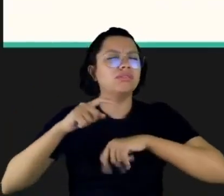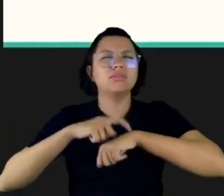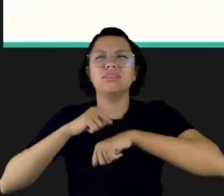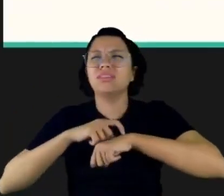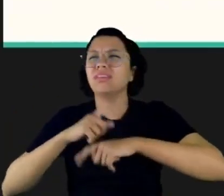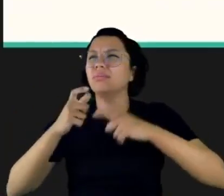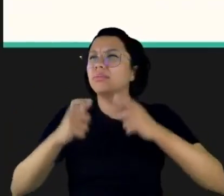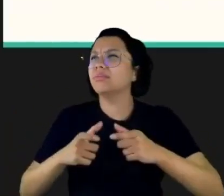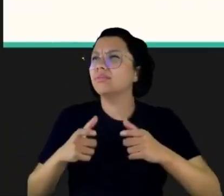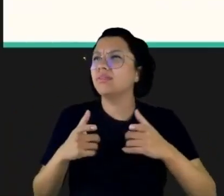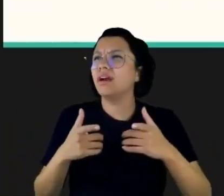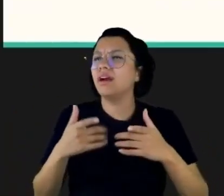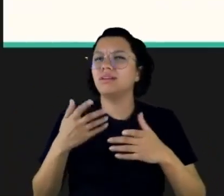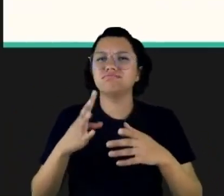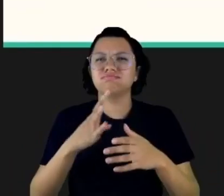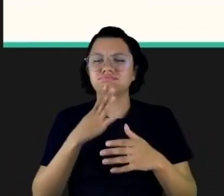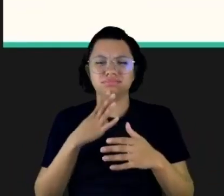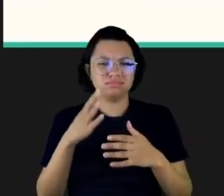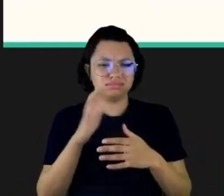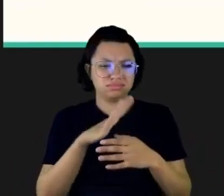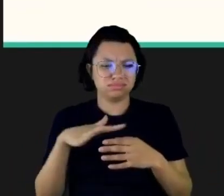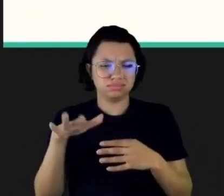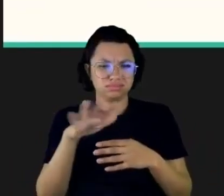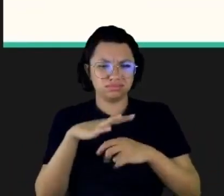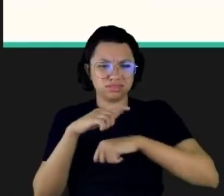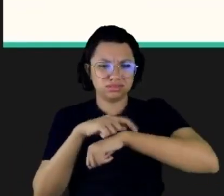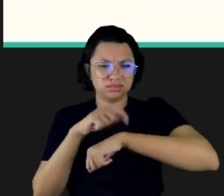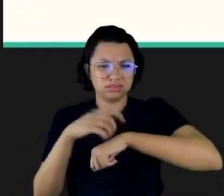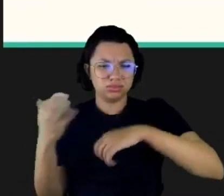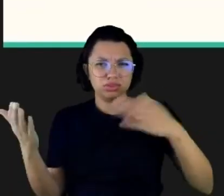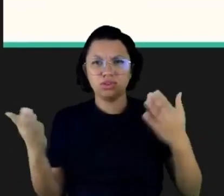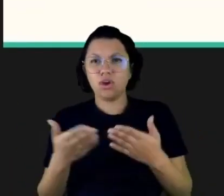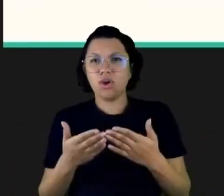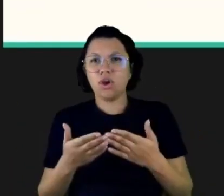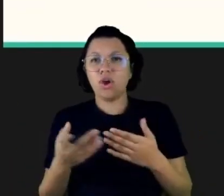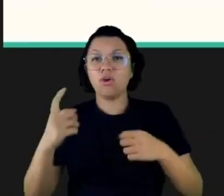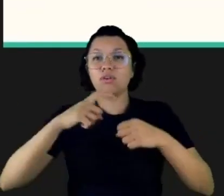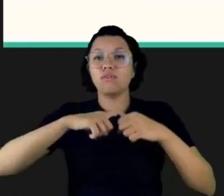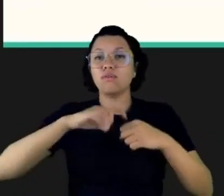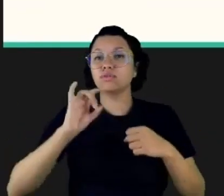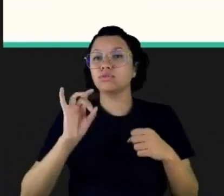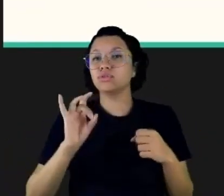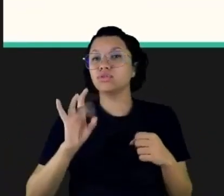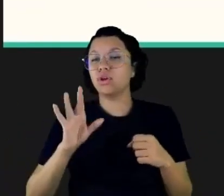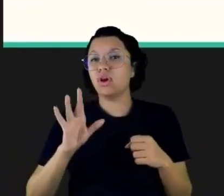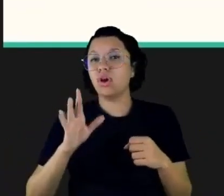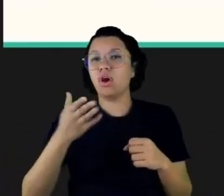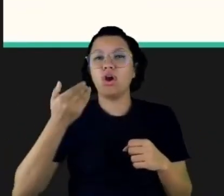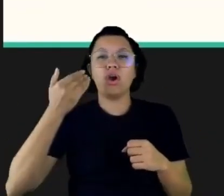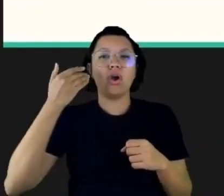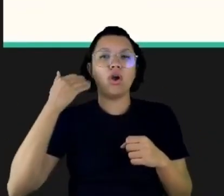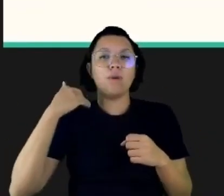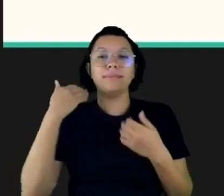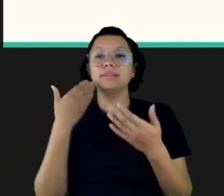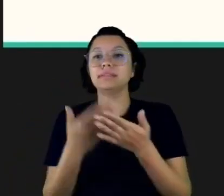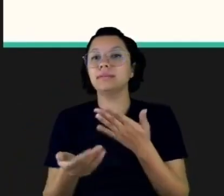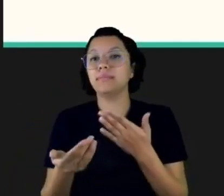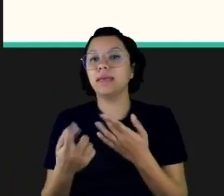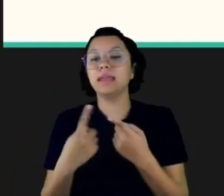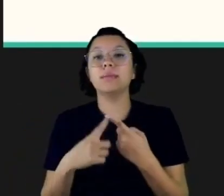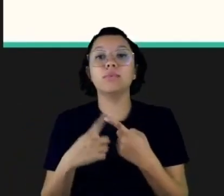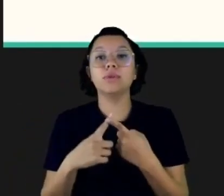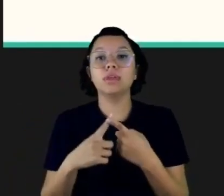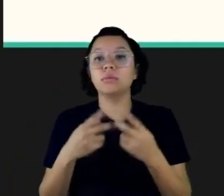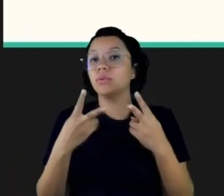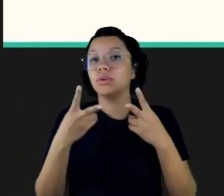eles não reconhecem mais o tempo atual, volta só no passado e se perdem. Por quê? Porque eles não reconhecem o